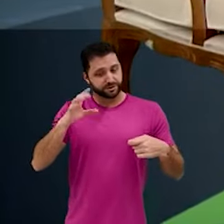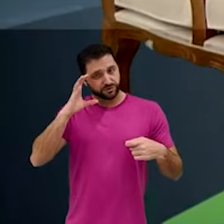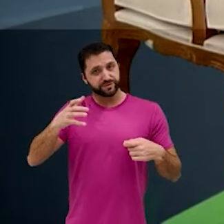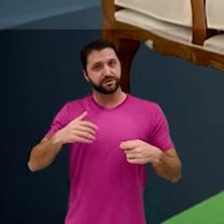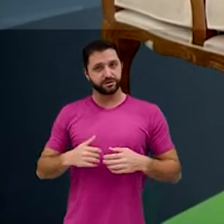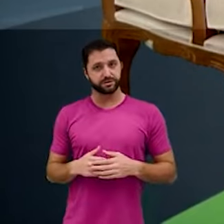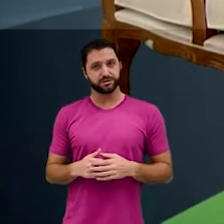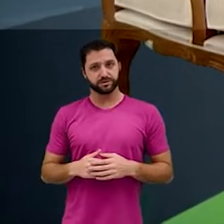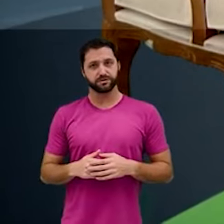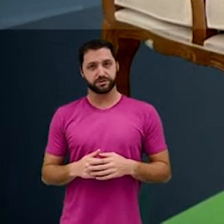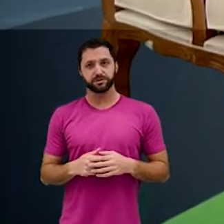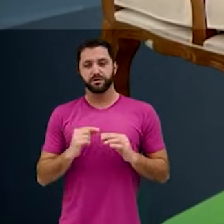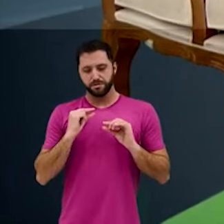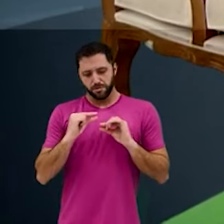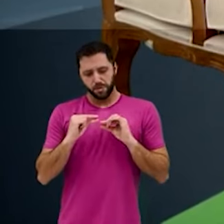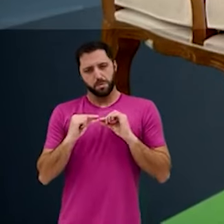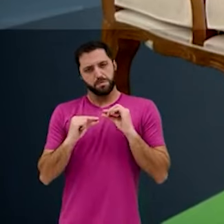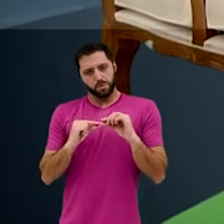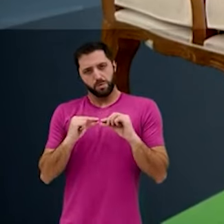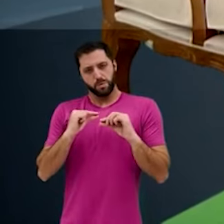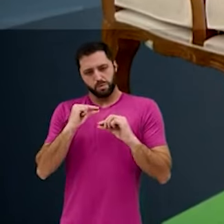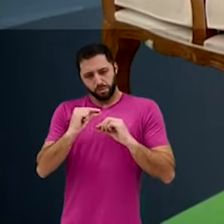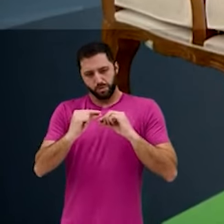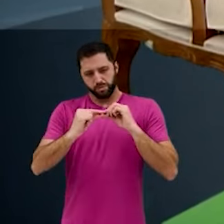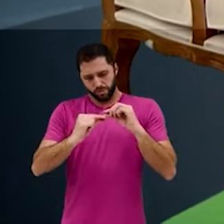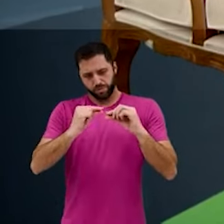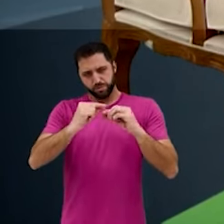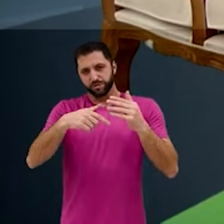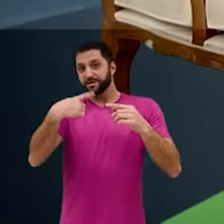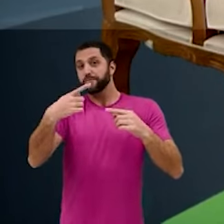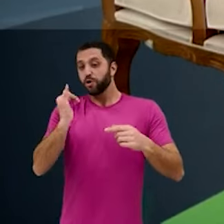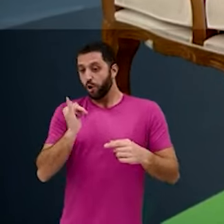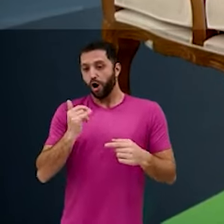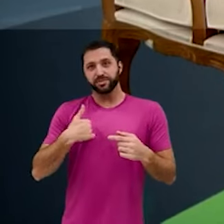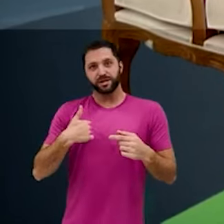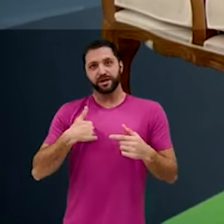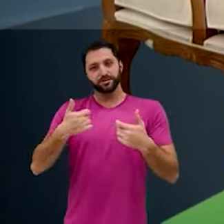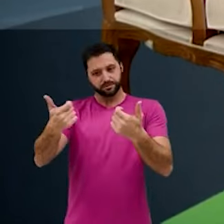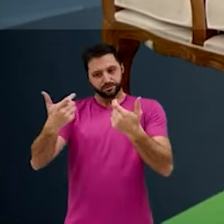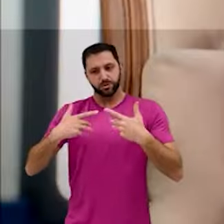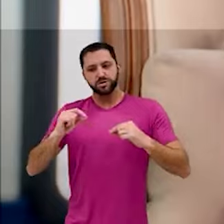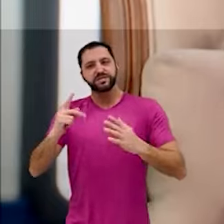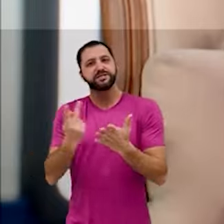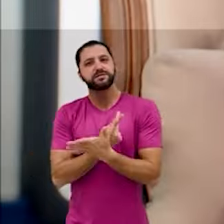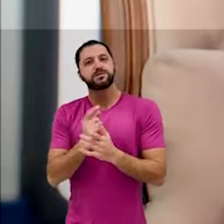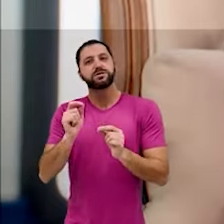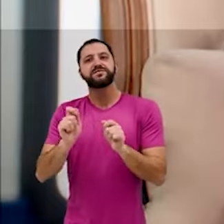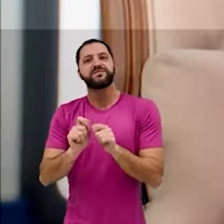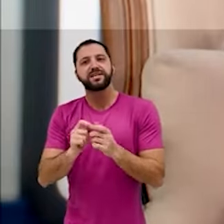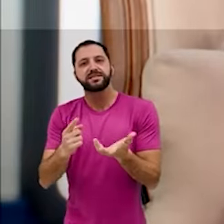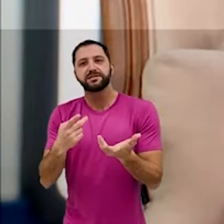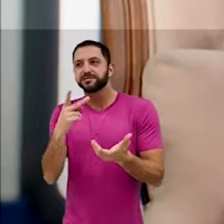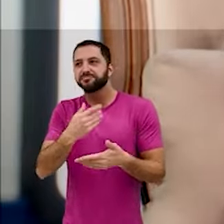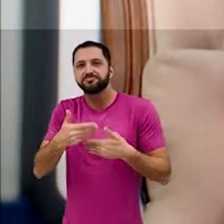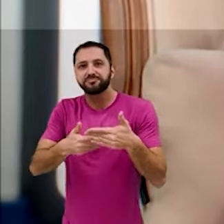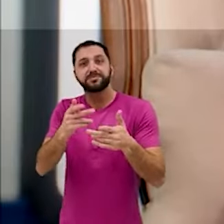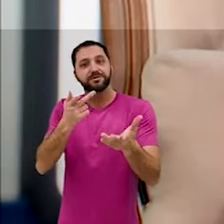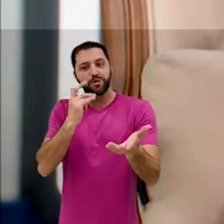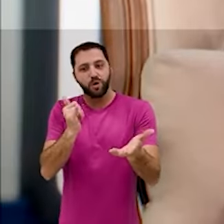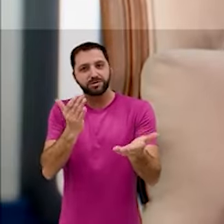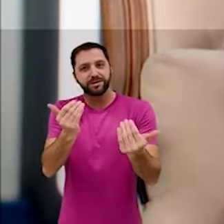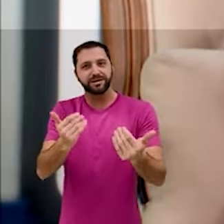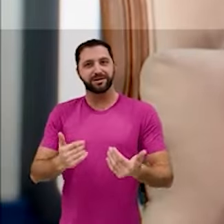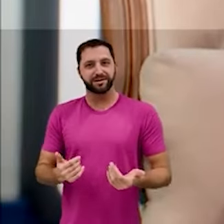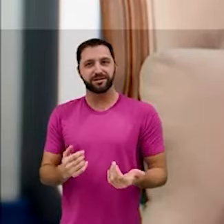tem que agir. Tem que fazer a parte. Pequenas ações. Façam já umas pequenas ações e vem contar para a gente já o que você fez para sair de onde você